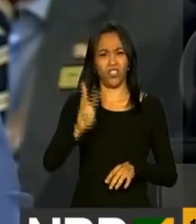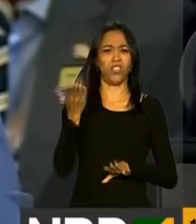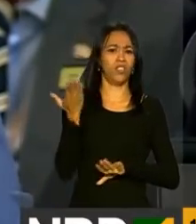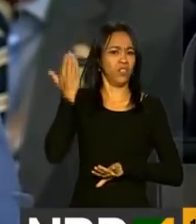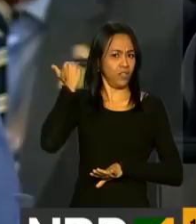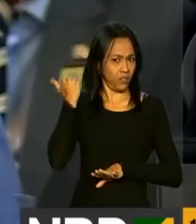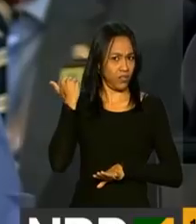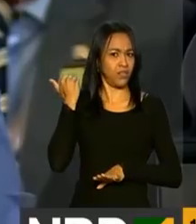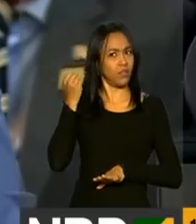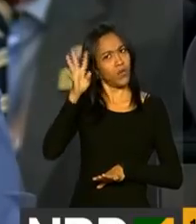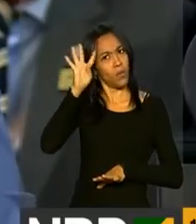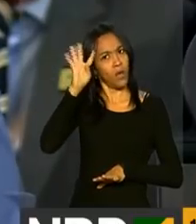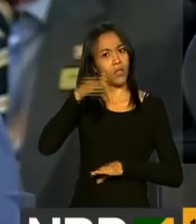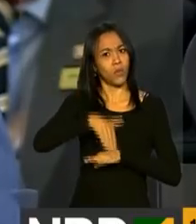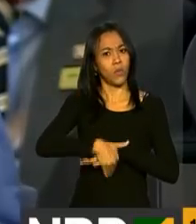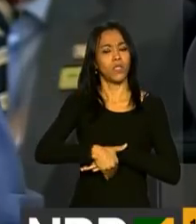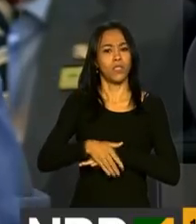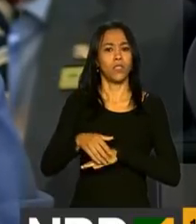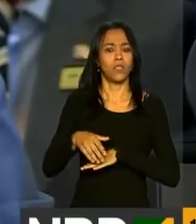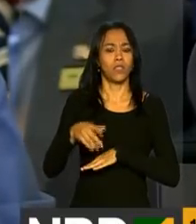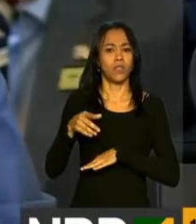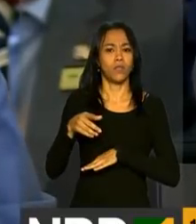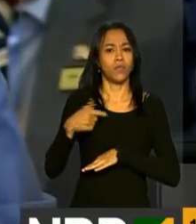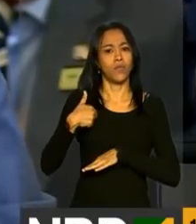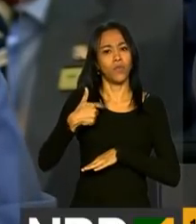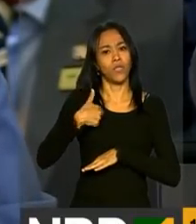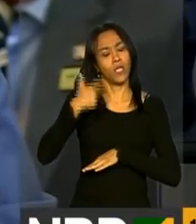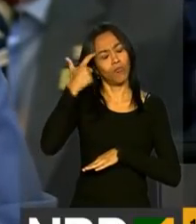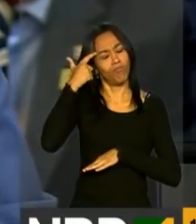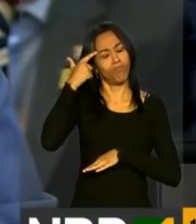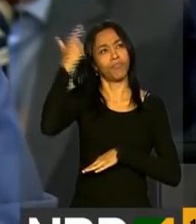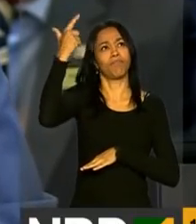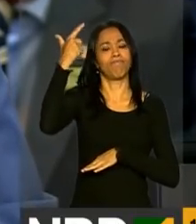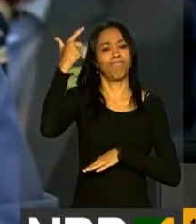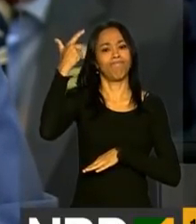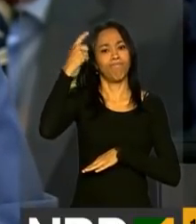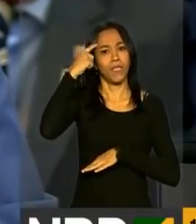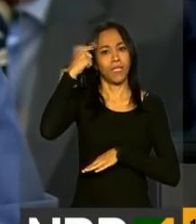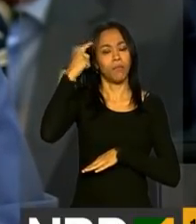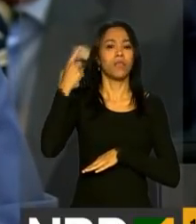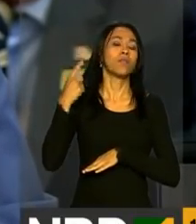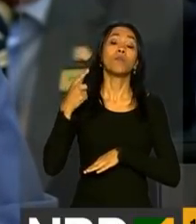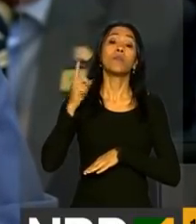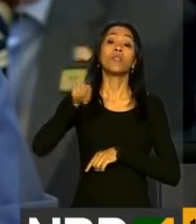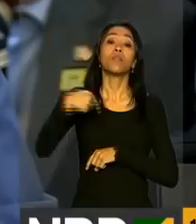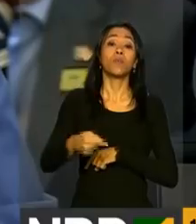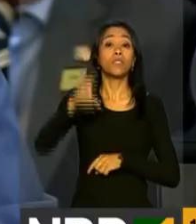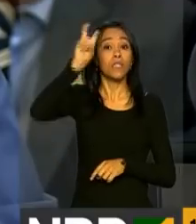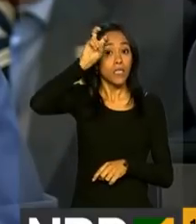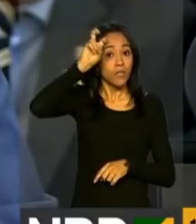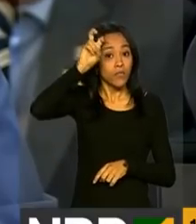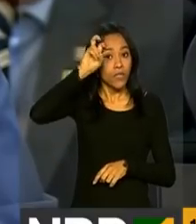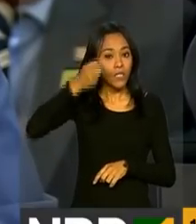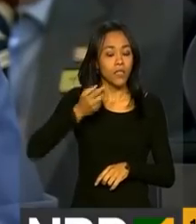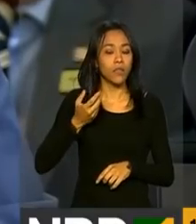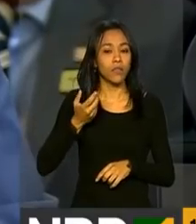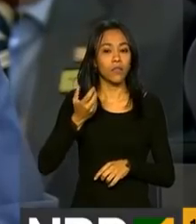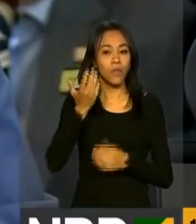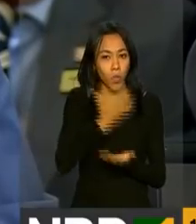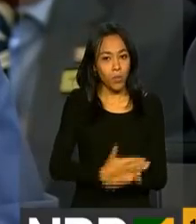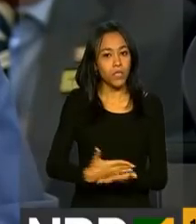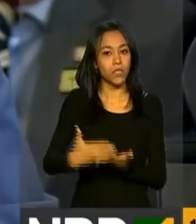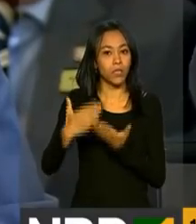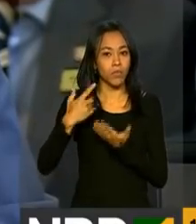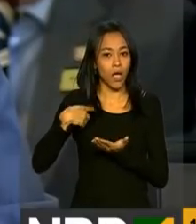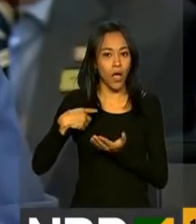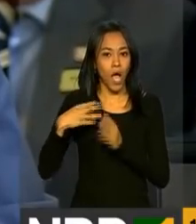quarta na tabela na quarta feira à noite o primeiro pensamento que me acudiu na quinta feira nós começamos a levar isso adiante